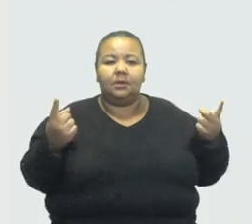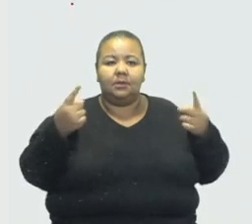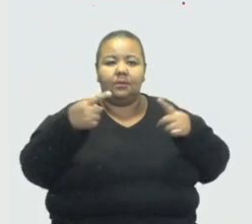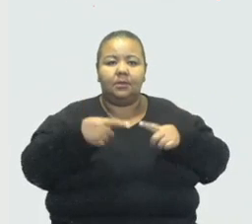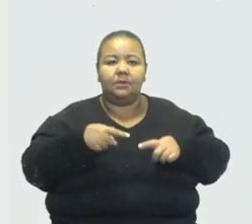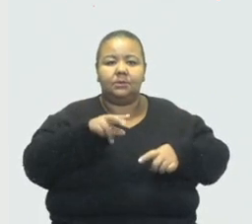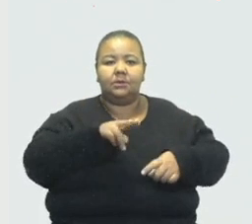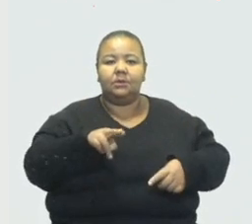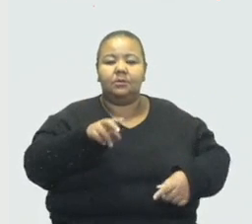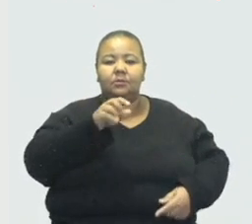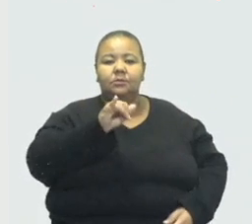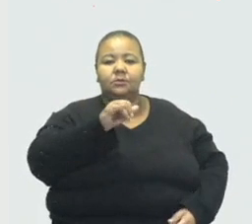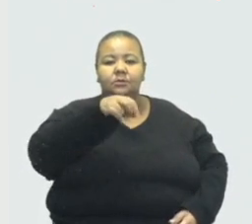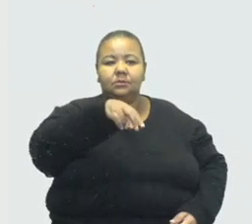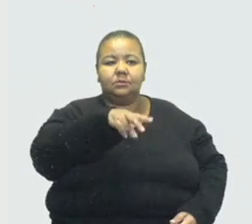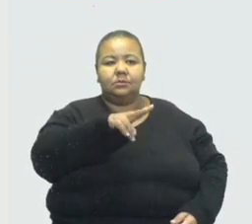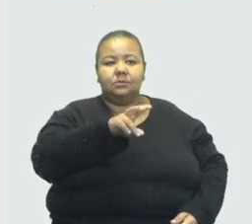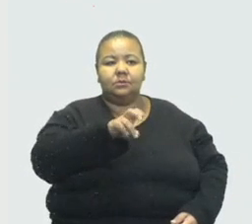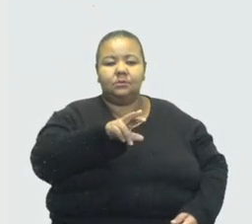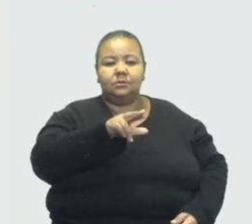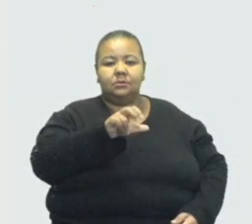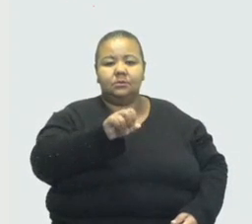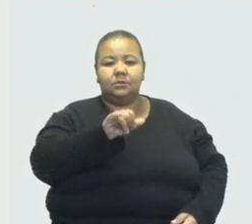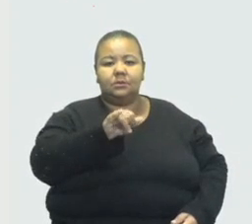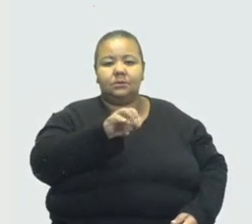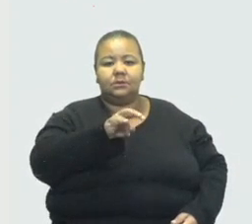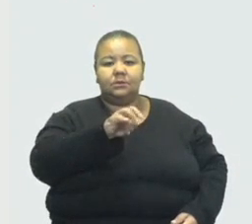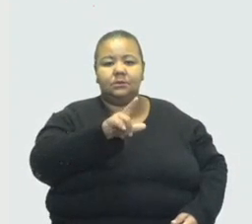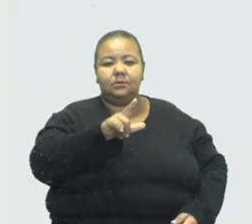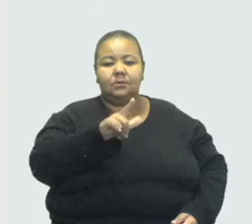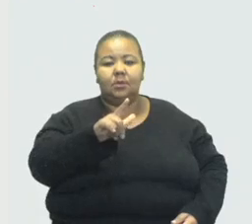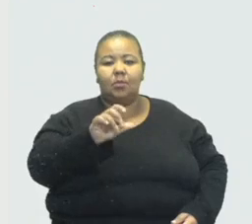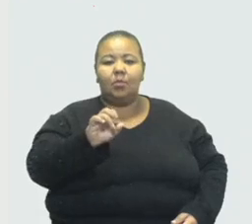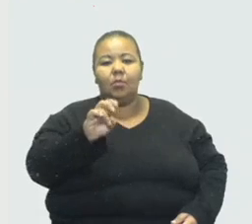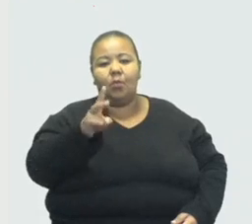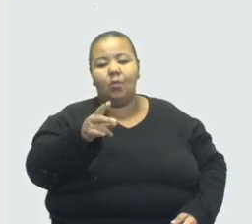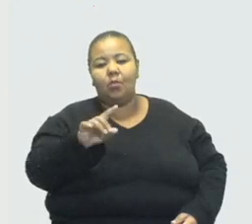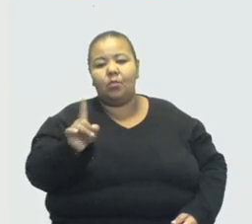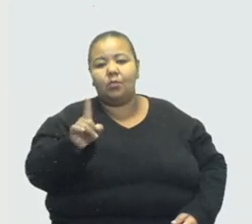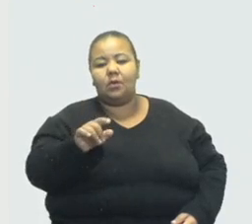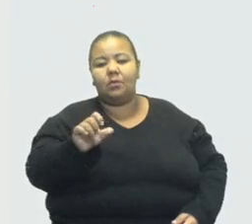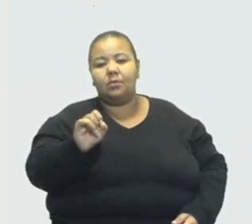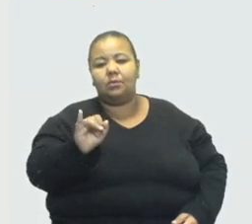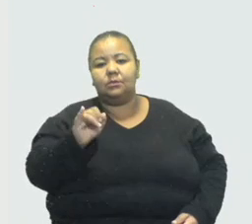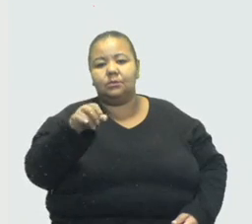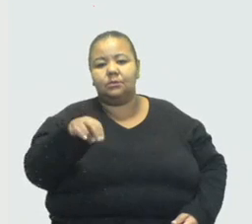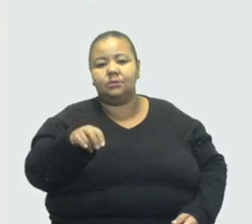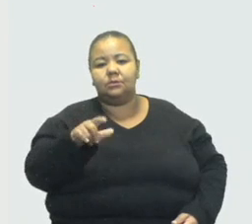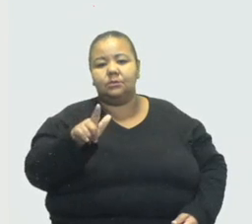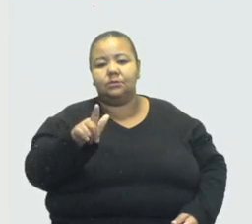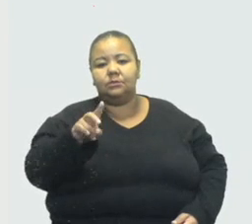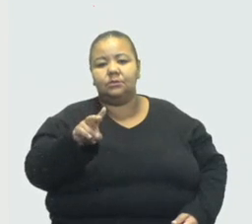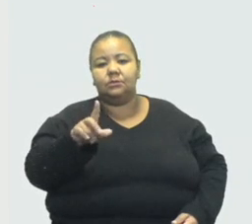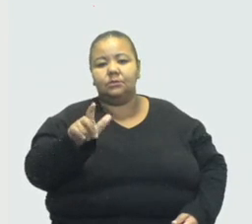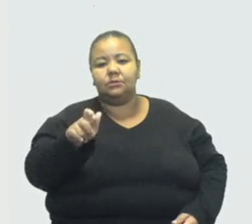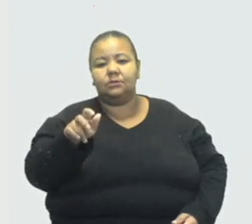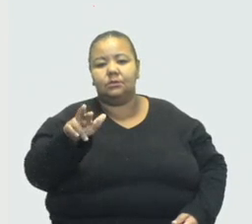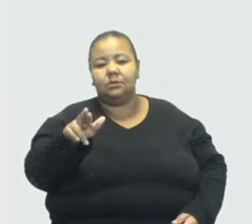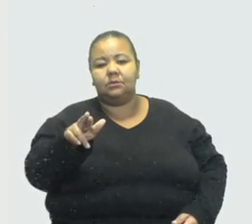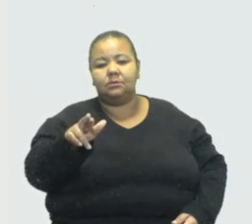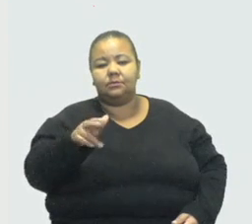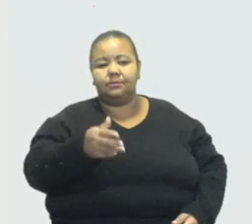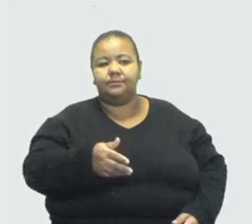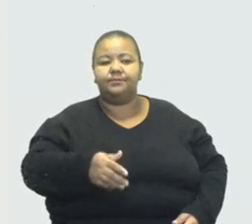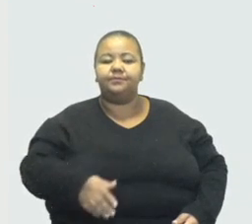de matriz inversível ou não singular. Se ela não tem inversa, ela é uma matriz